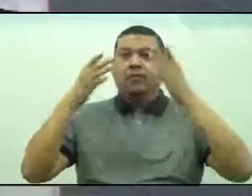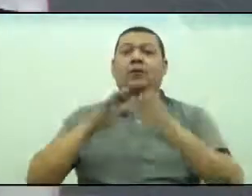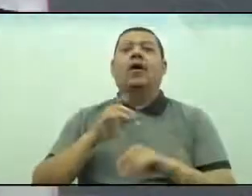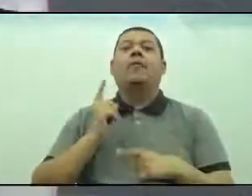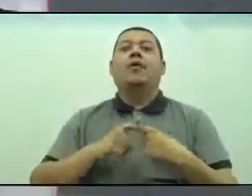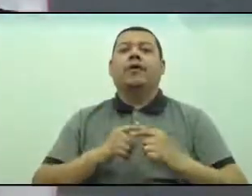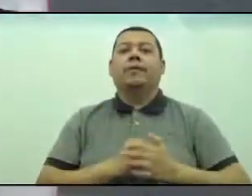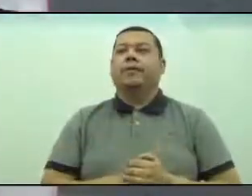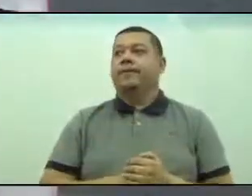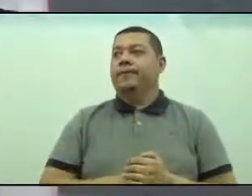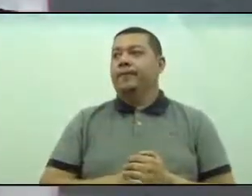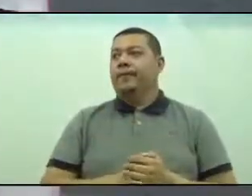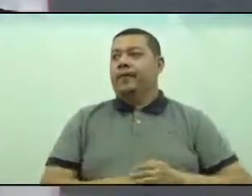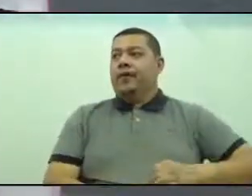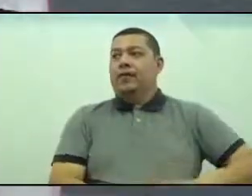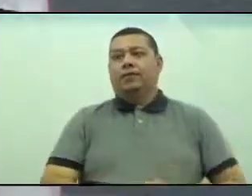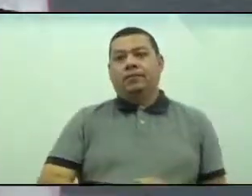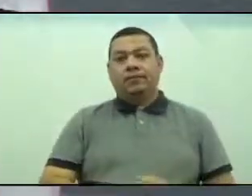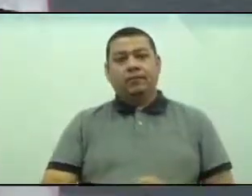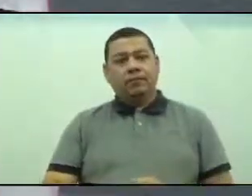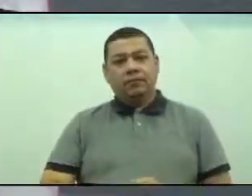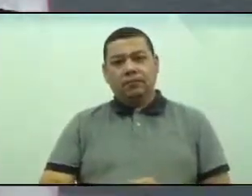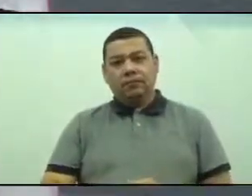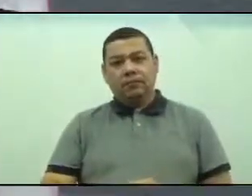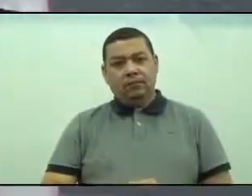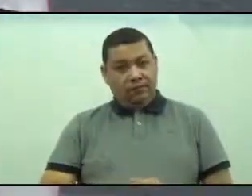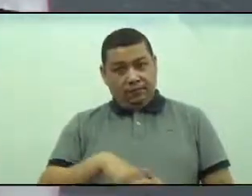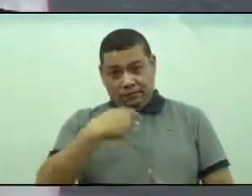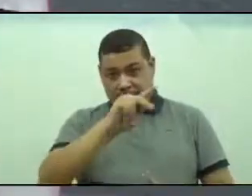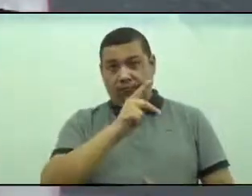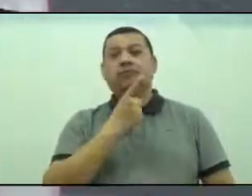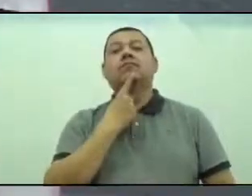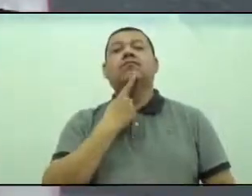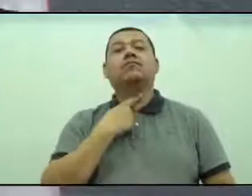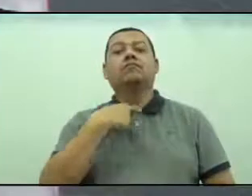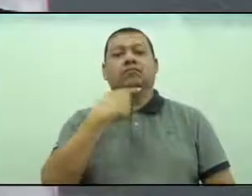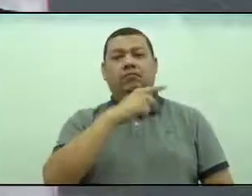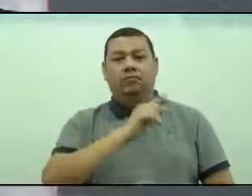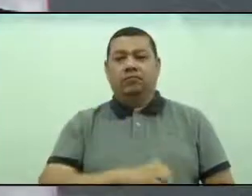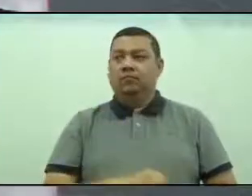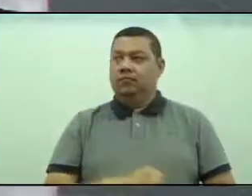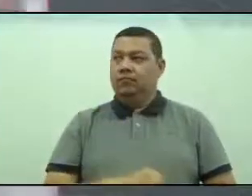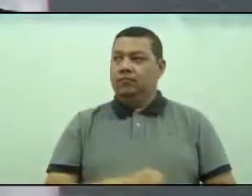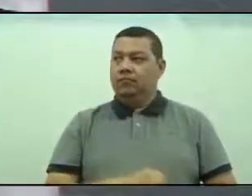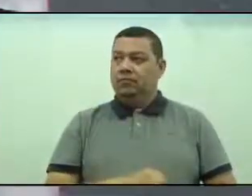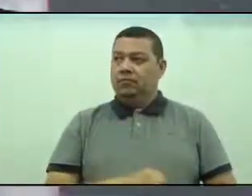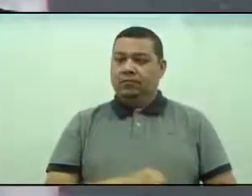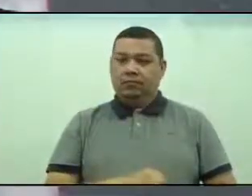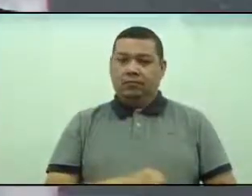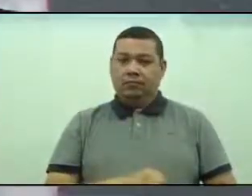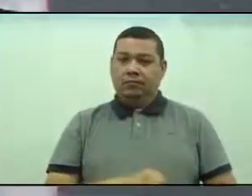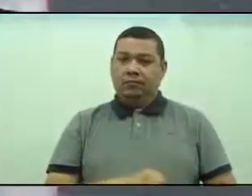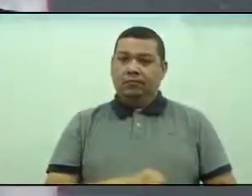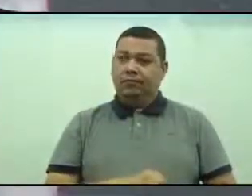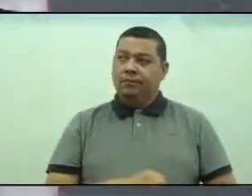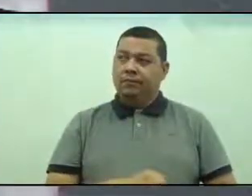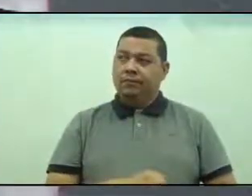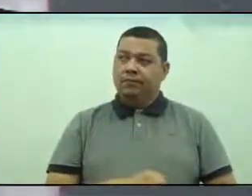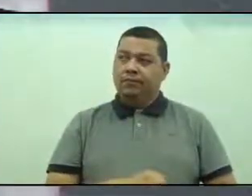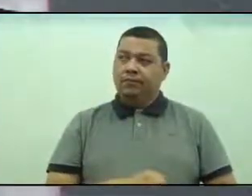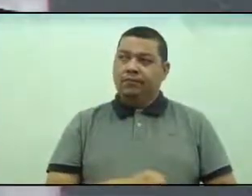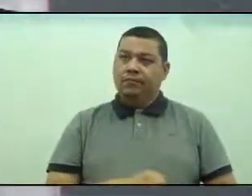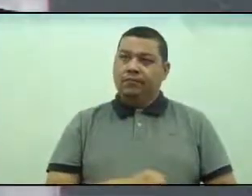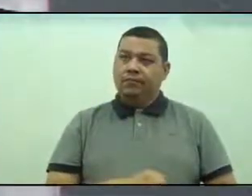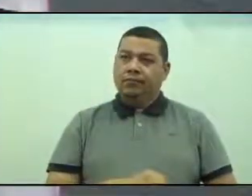sentido. Eles têm autonomia dada pelo prefeito para que passe aos vereadores o que realmente está acontecendo. E no